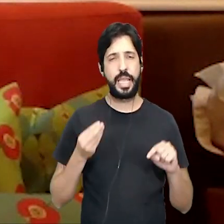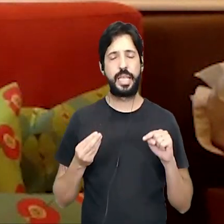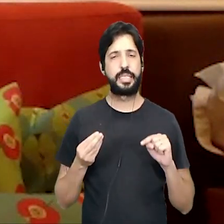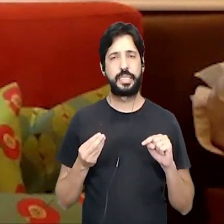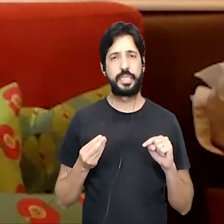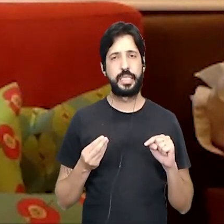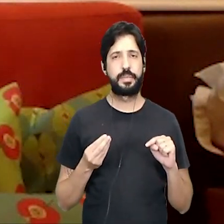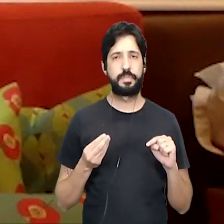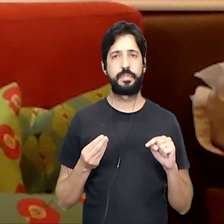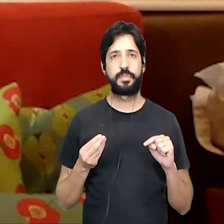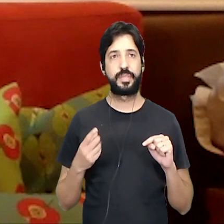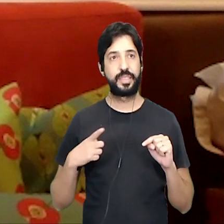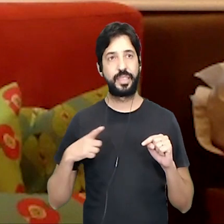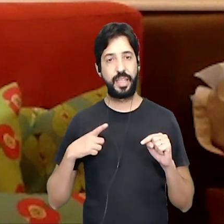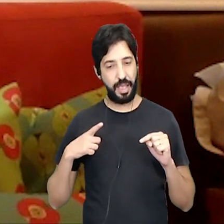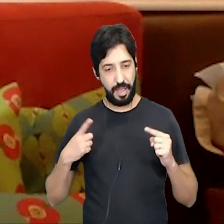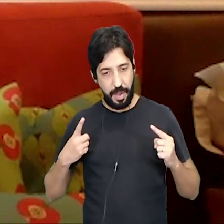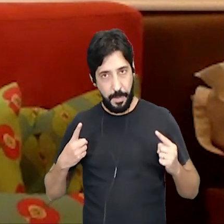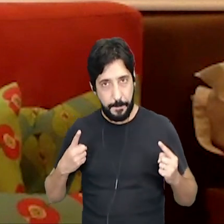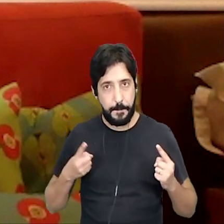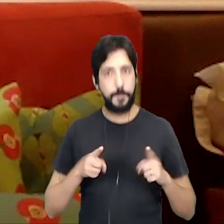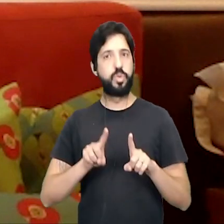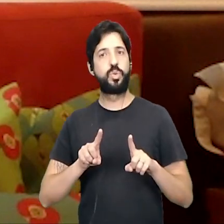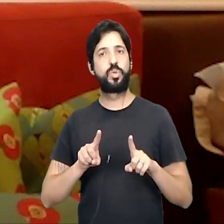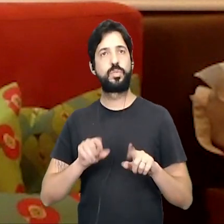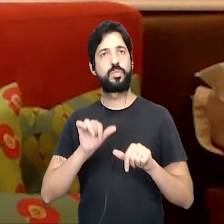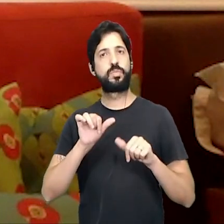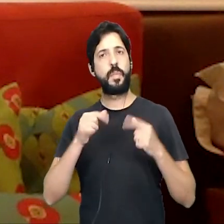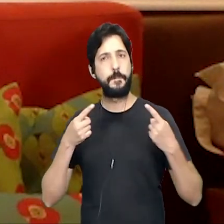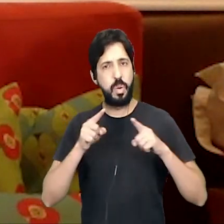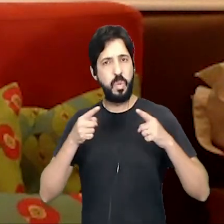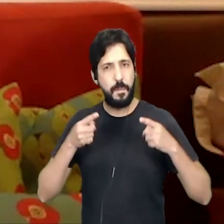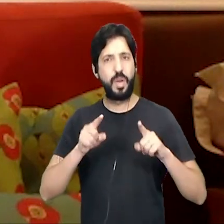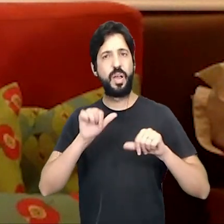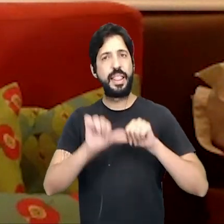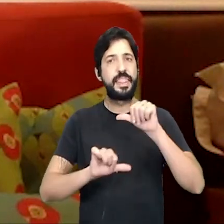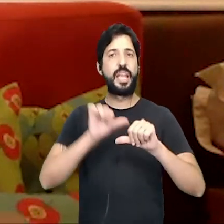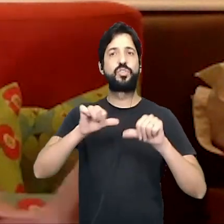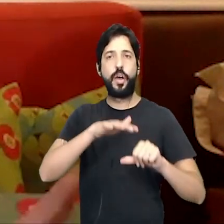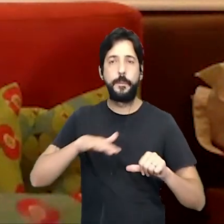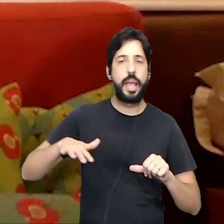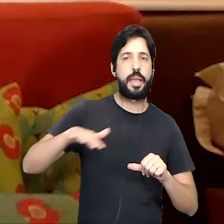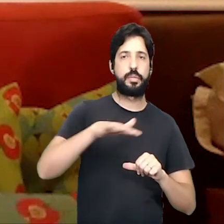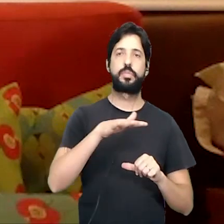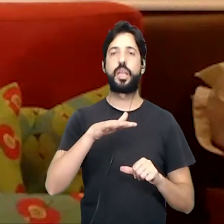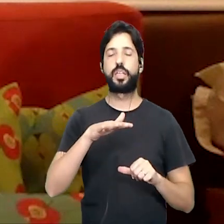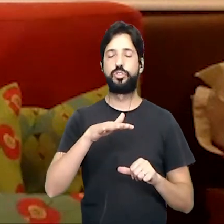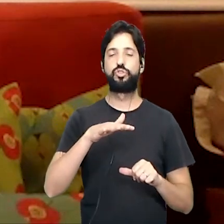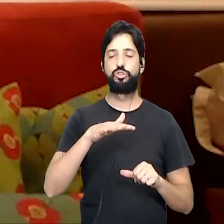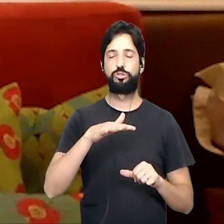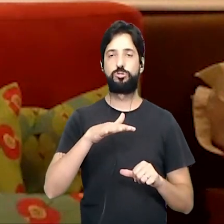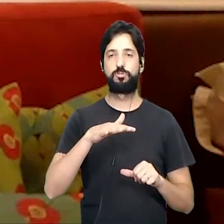uma experiência que de alguma forma provocasse algum tipo de transformação naquele